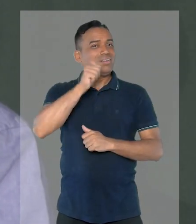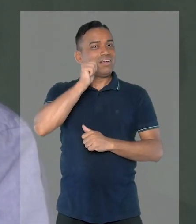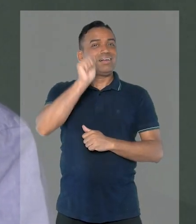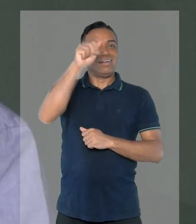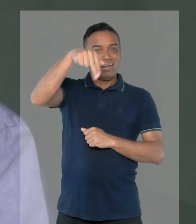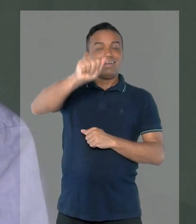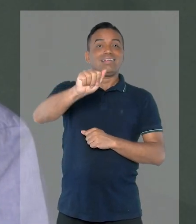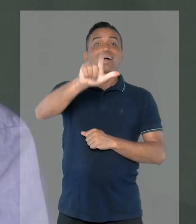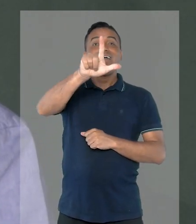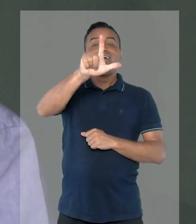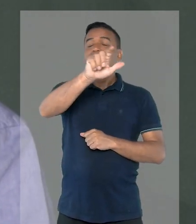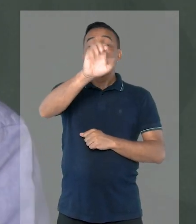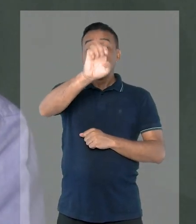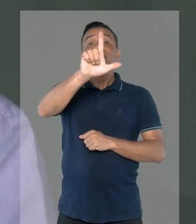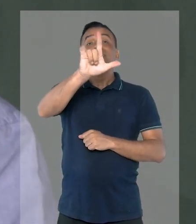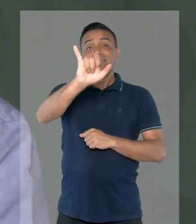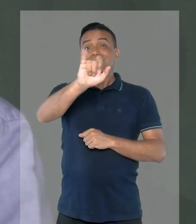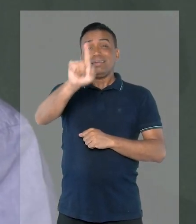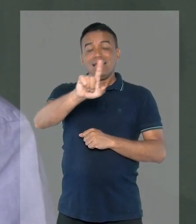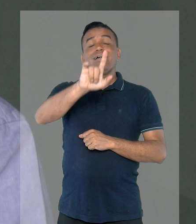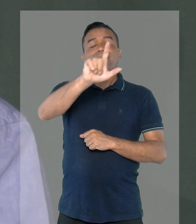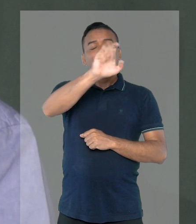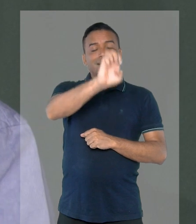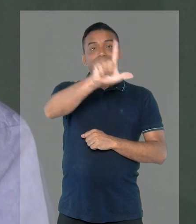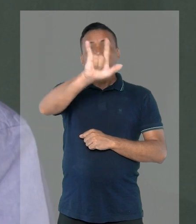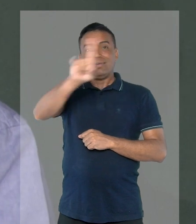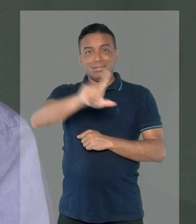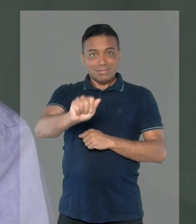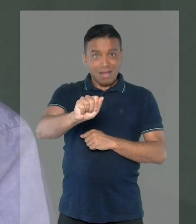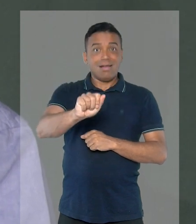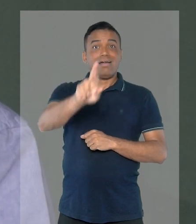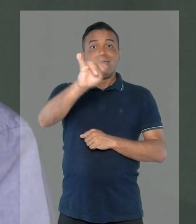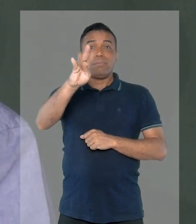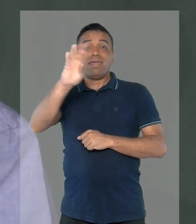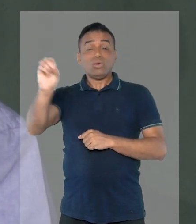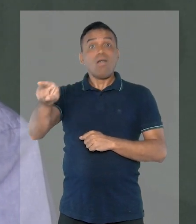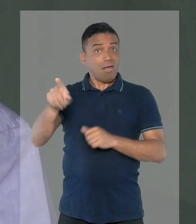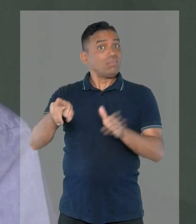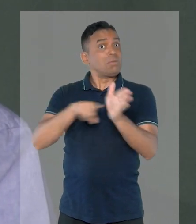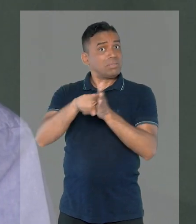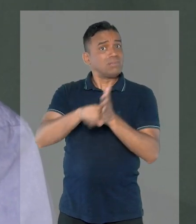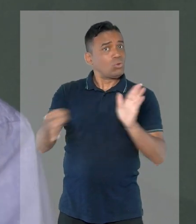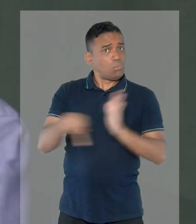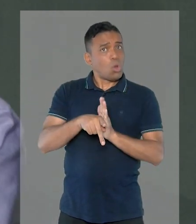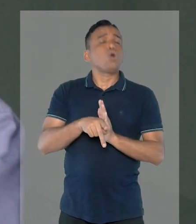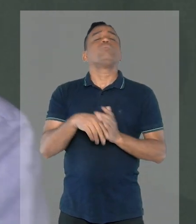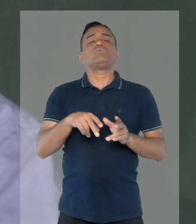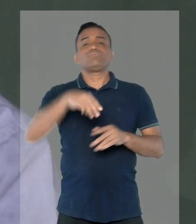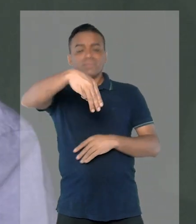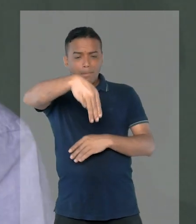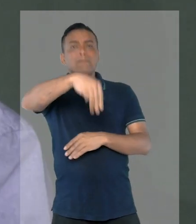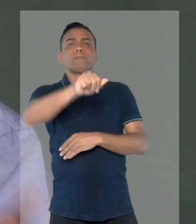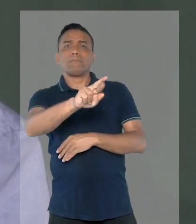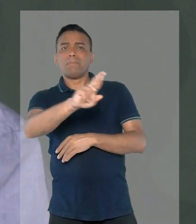nesse período. A gente bateu muito papo e ela muito leminskiana também, foi muito importante nesse período. O Marcos,